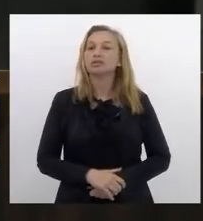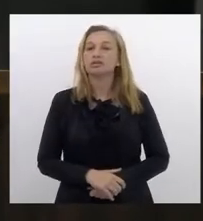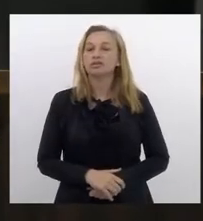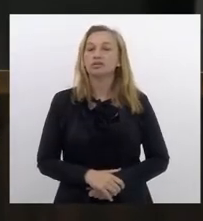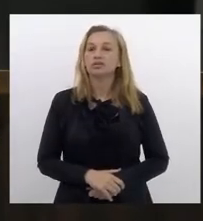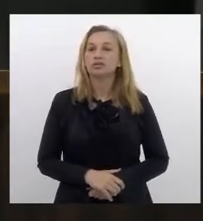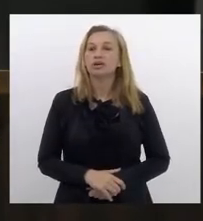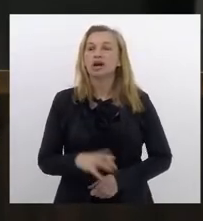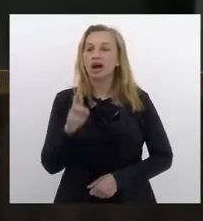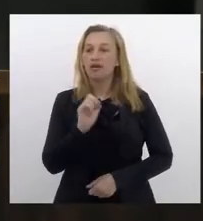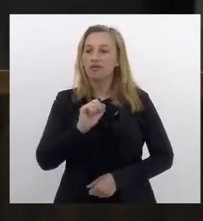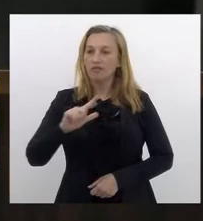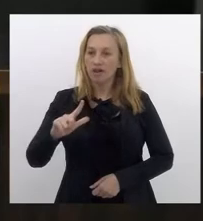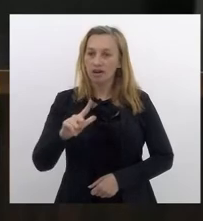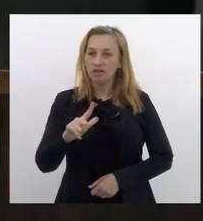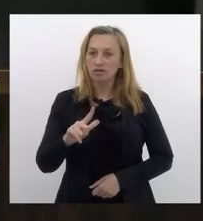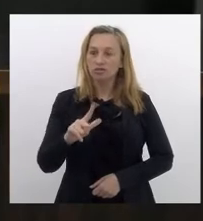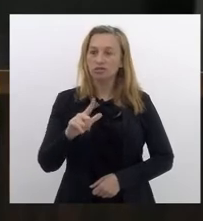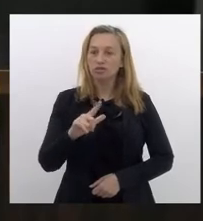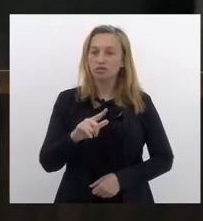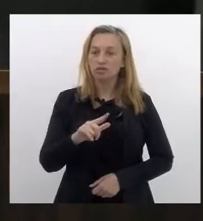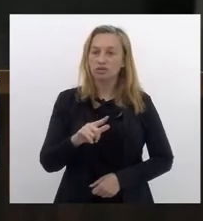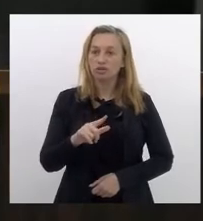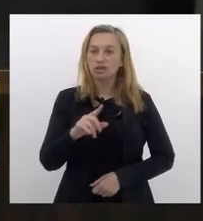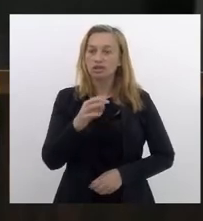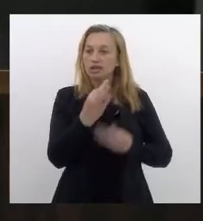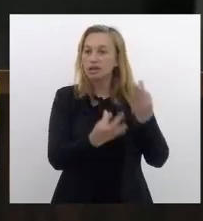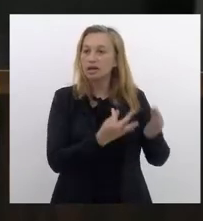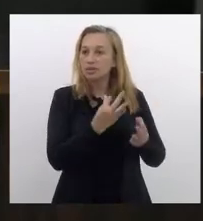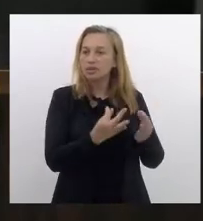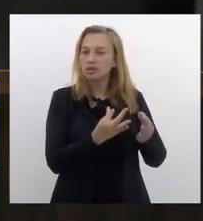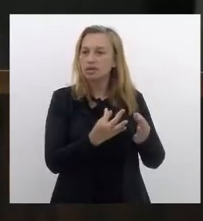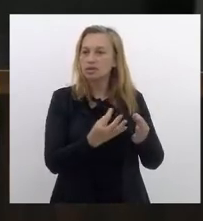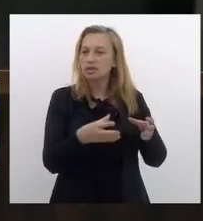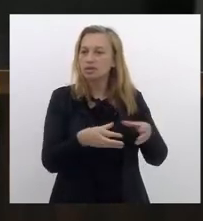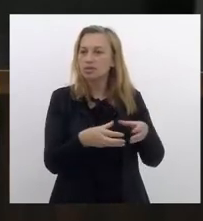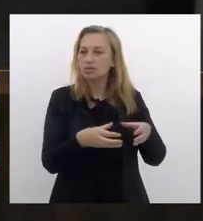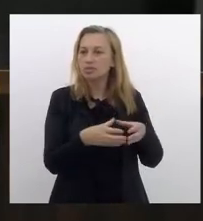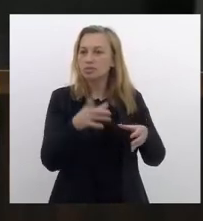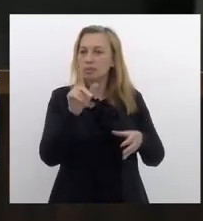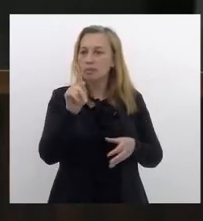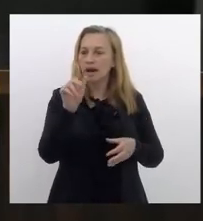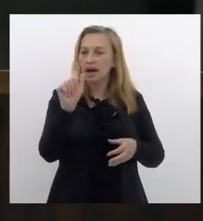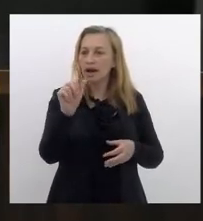ao senhor Rafael Augusto Jacob de Jesus, fisioterapeuta da equipe paralímpica. E também,